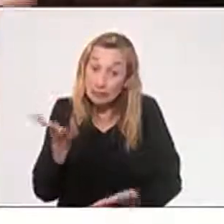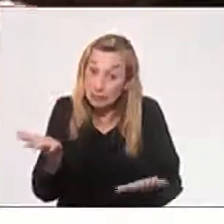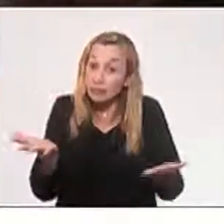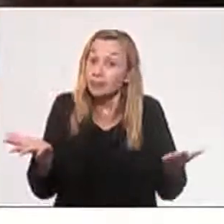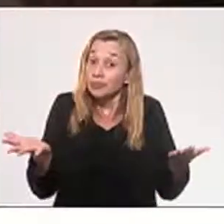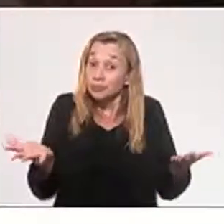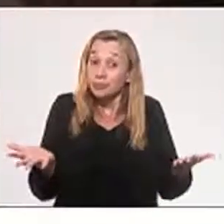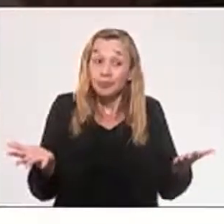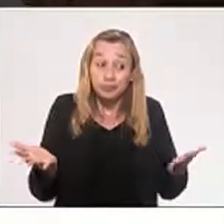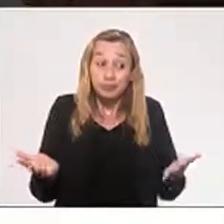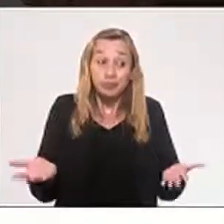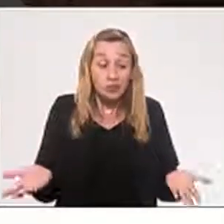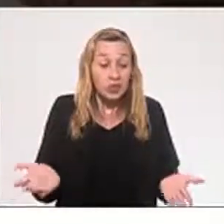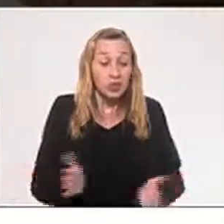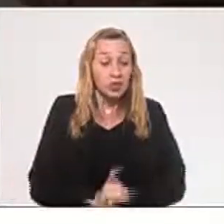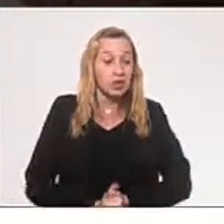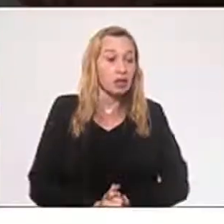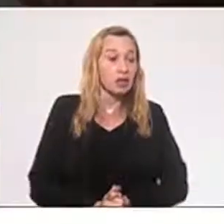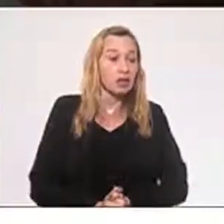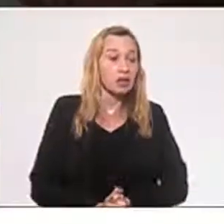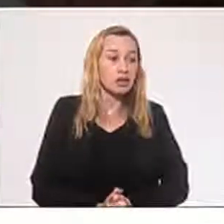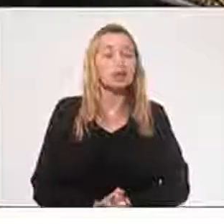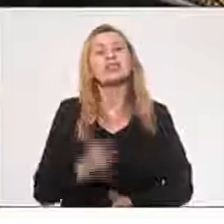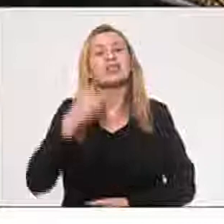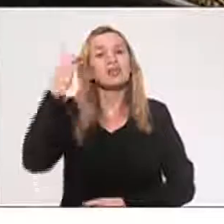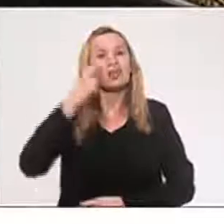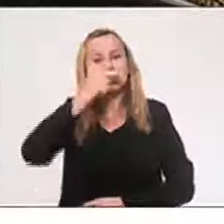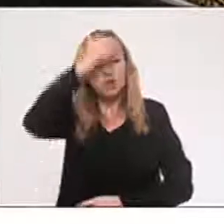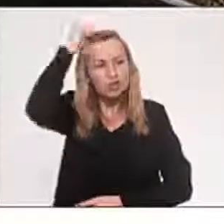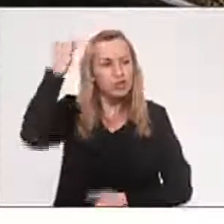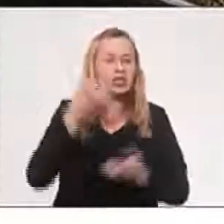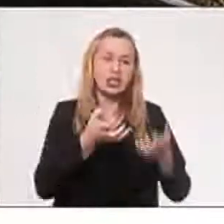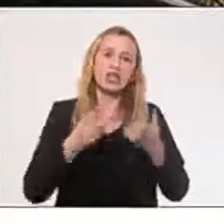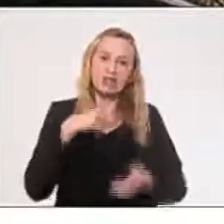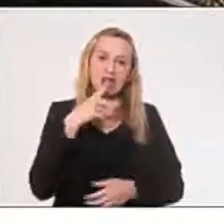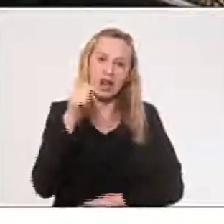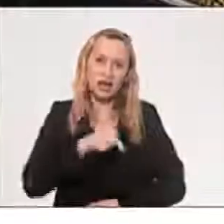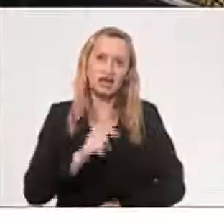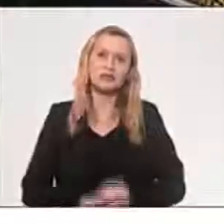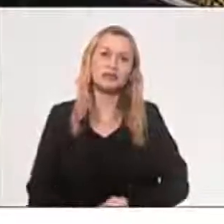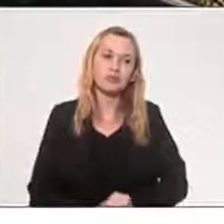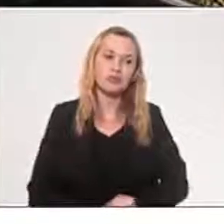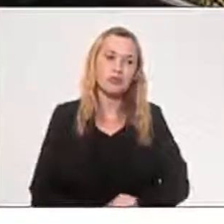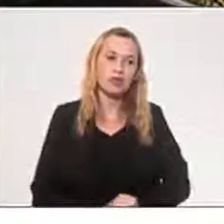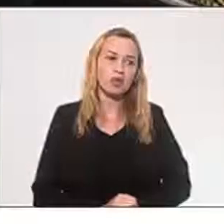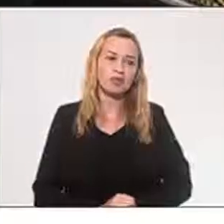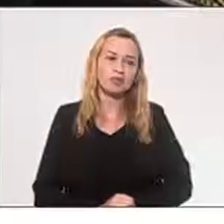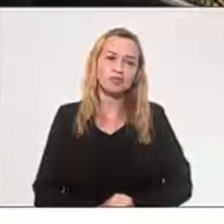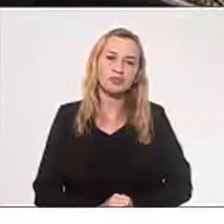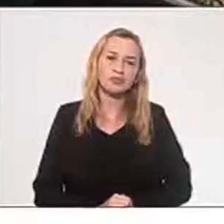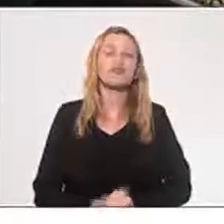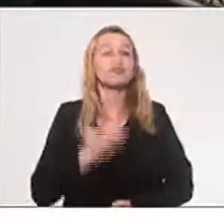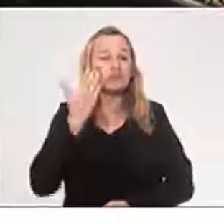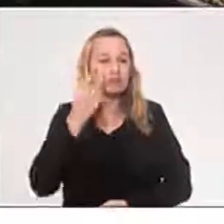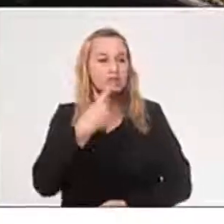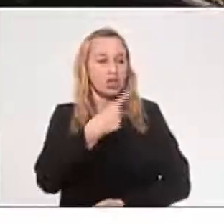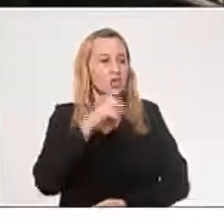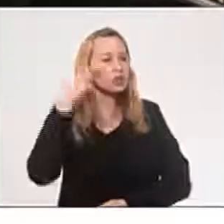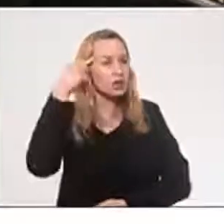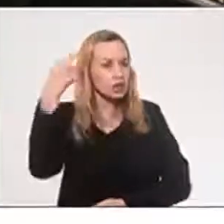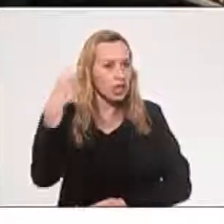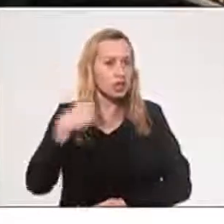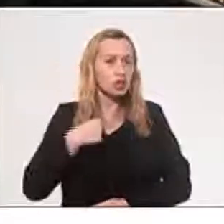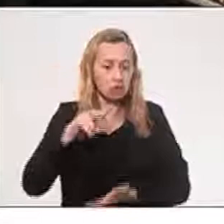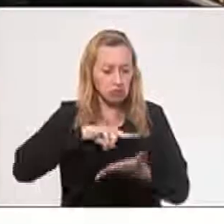deputado? Claro, senhor deputado. Deputado Luiz Paulo, eu queria deixar registrado aqui que comungo da ideia do senhor. Quando eu li